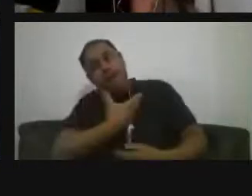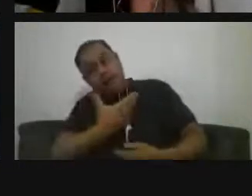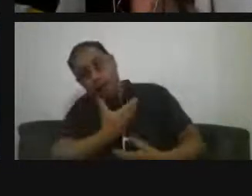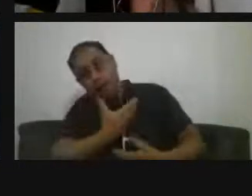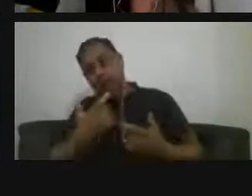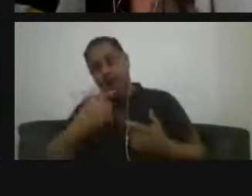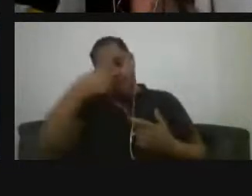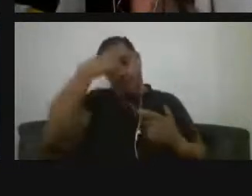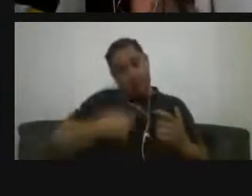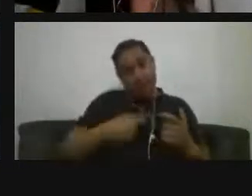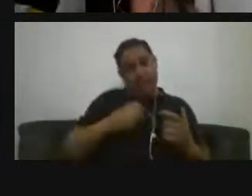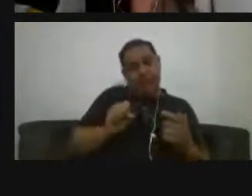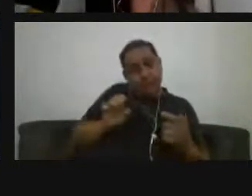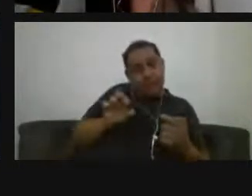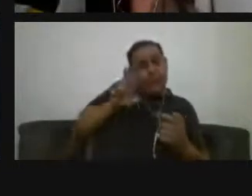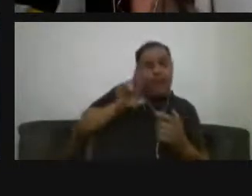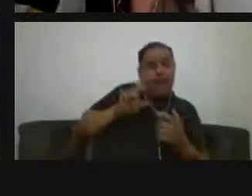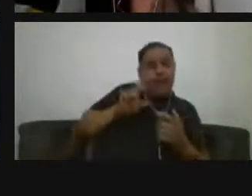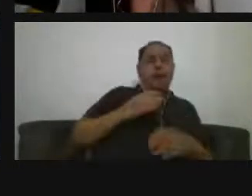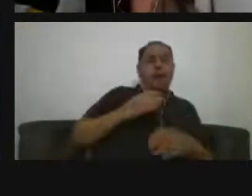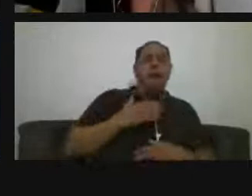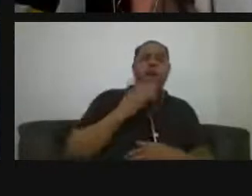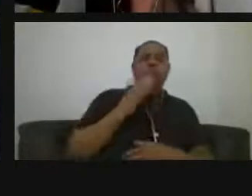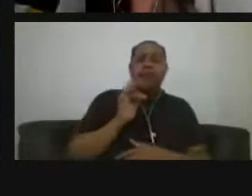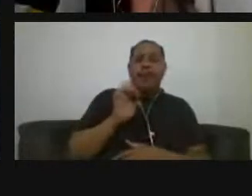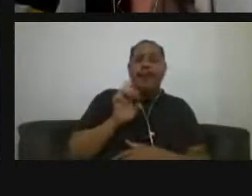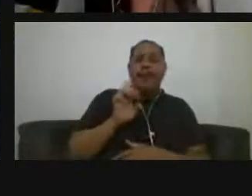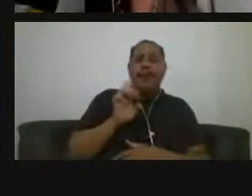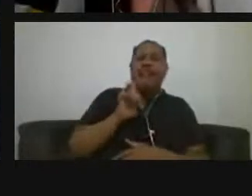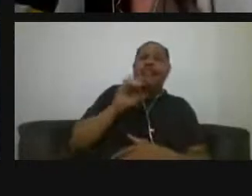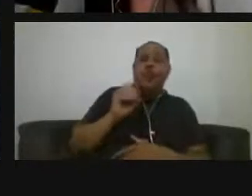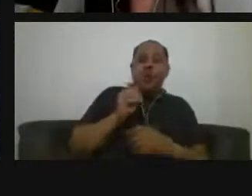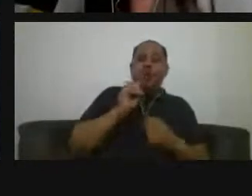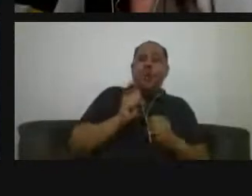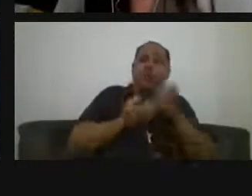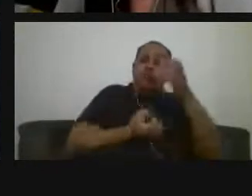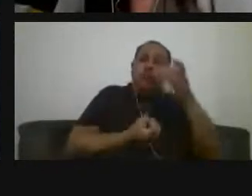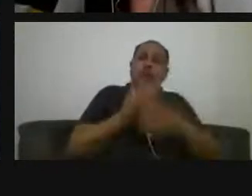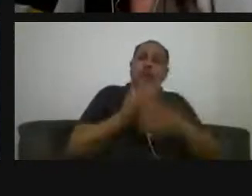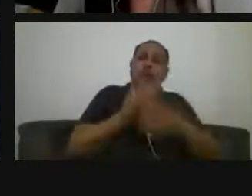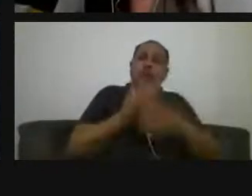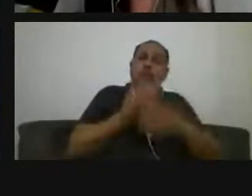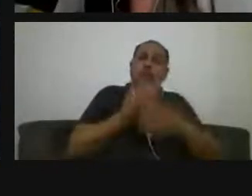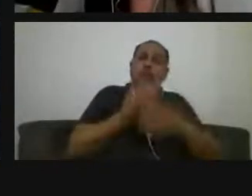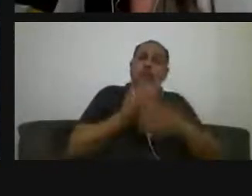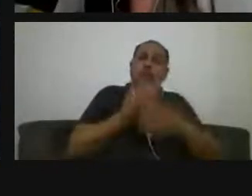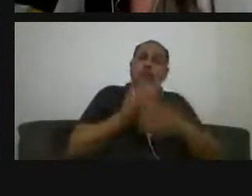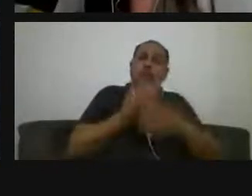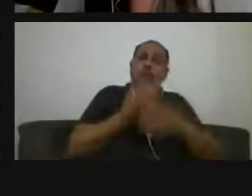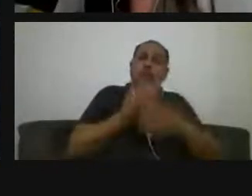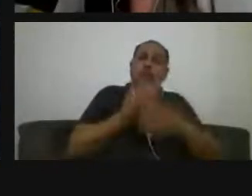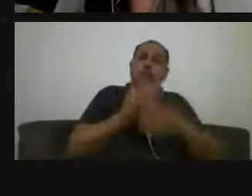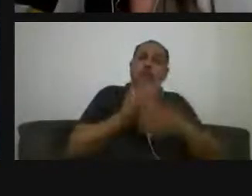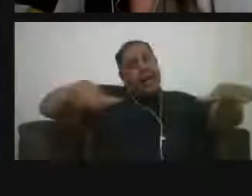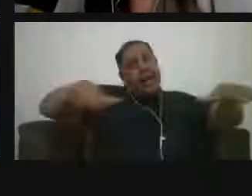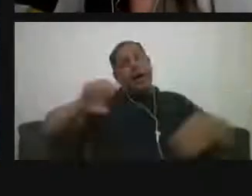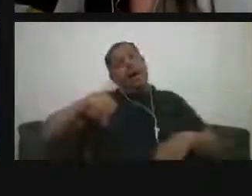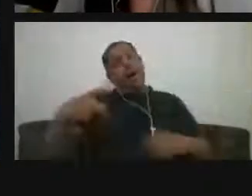ser, e o meu TED pode vir de mais de uma área, ou de uma área só da minha vida, né? Mas acho que se a gente